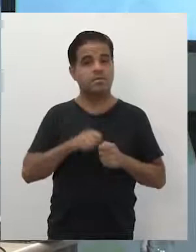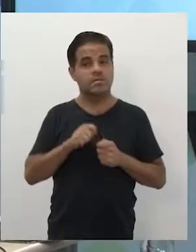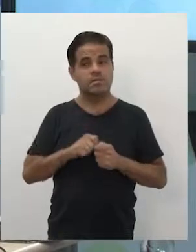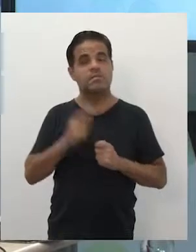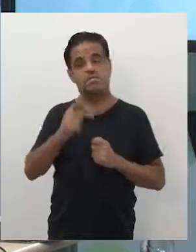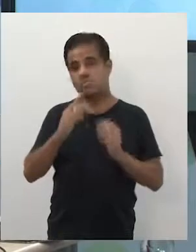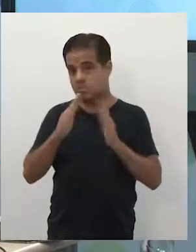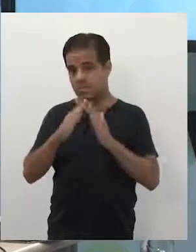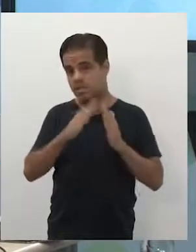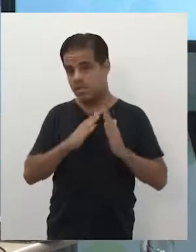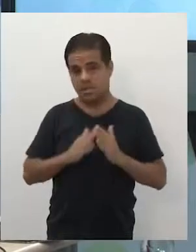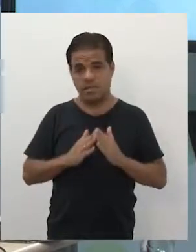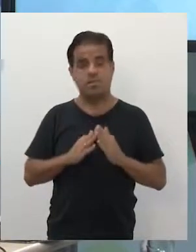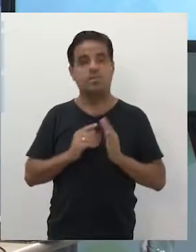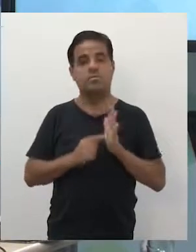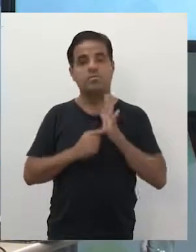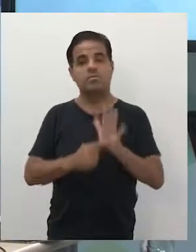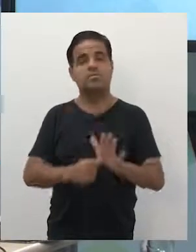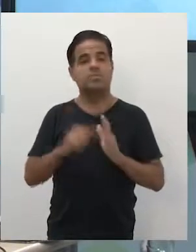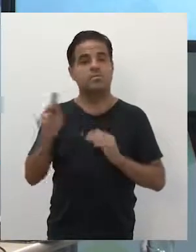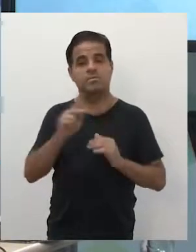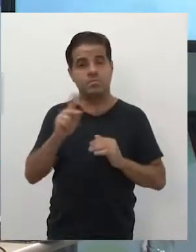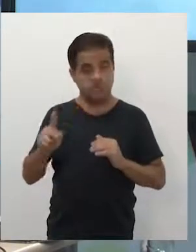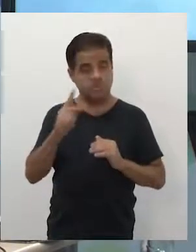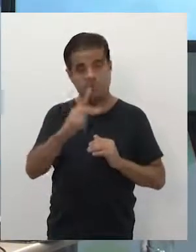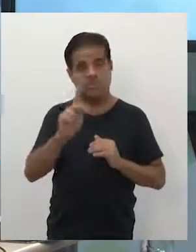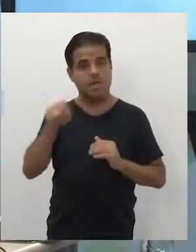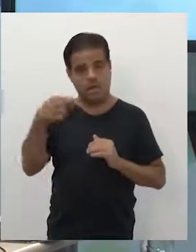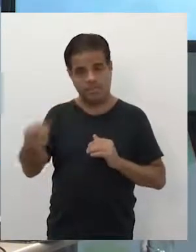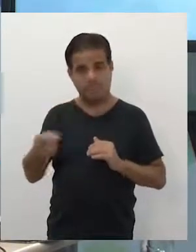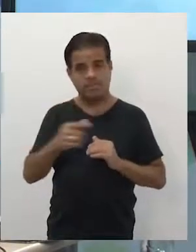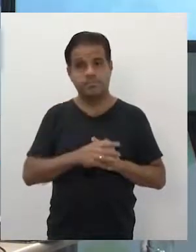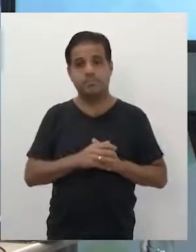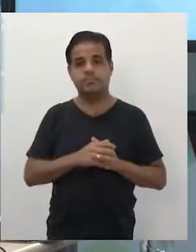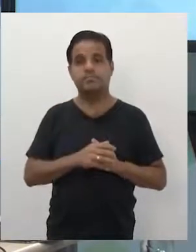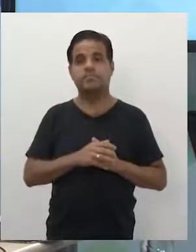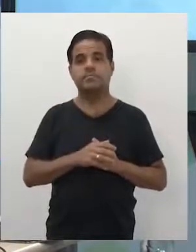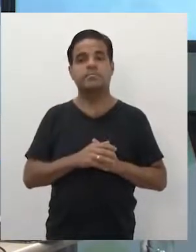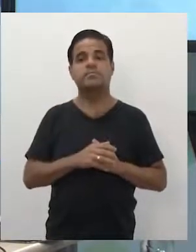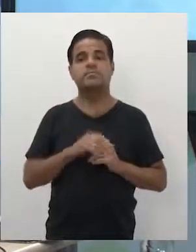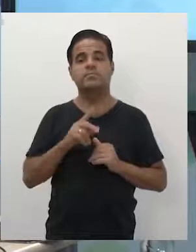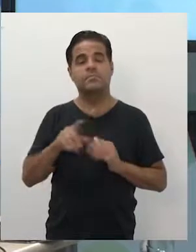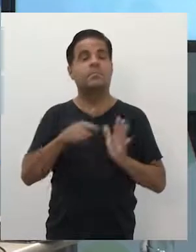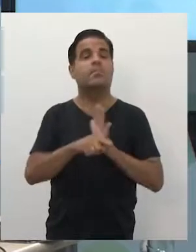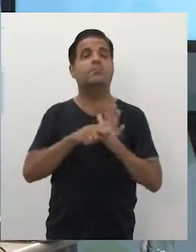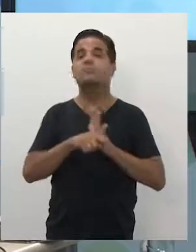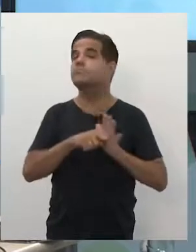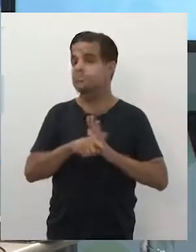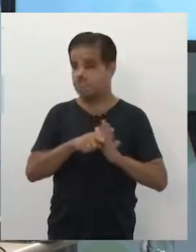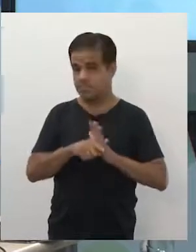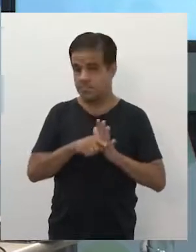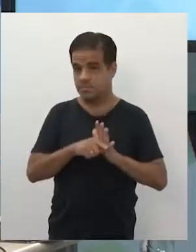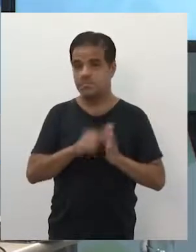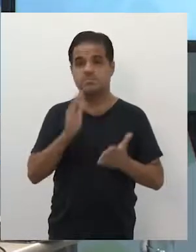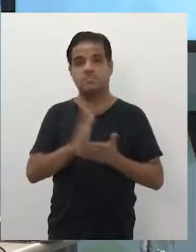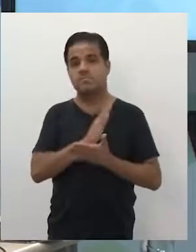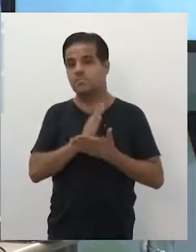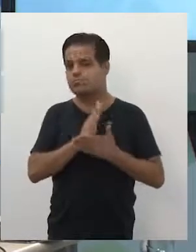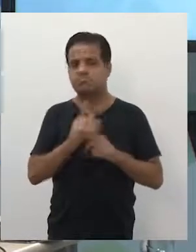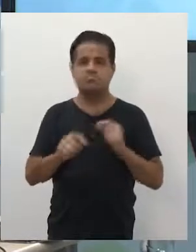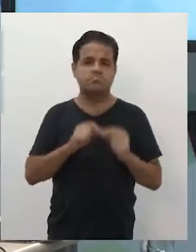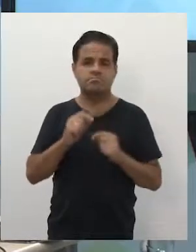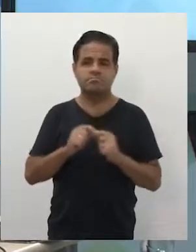casa de vocês, né? Vou mostrar para os professores de vocês depois. Vocês vão pesquisar